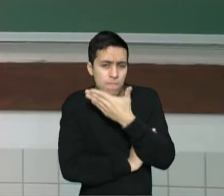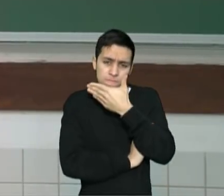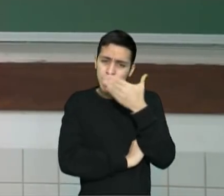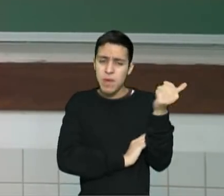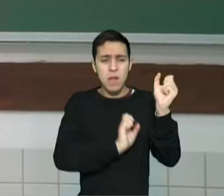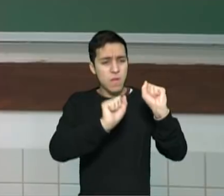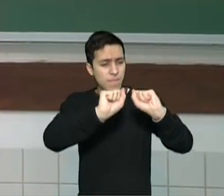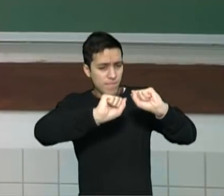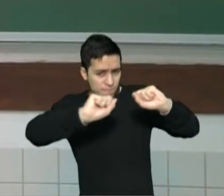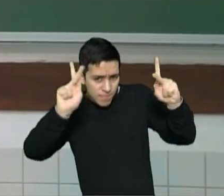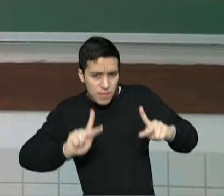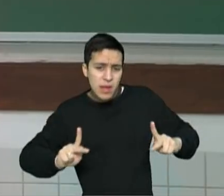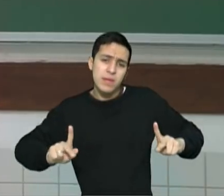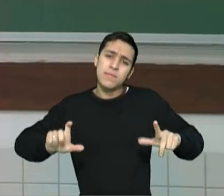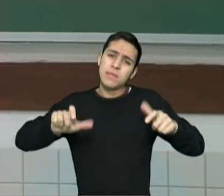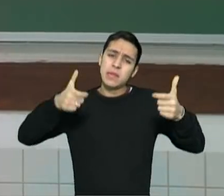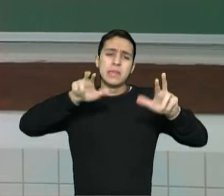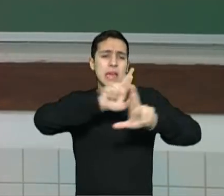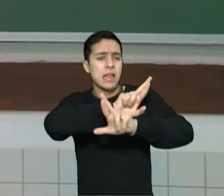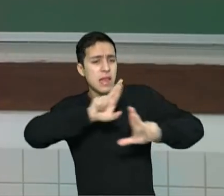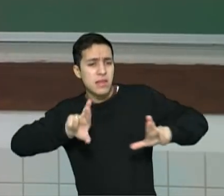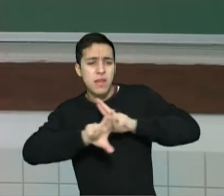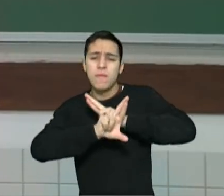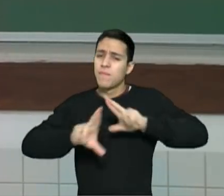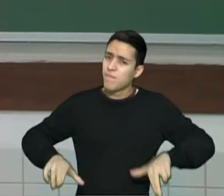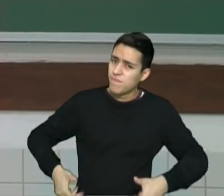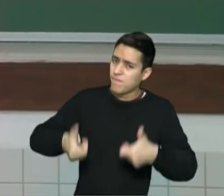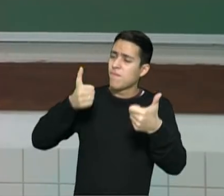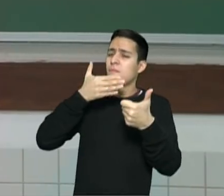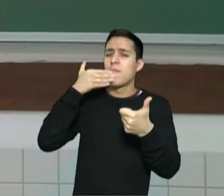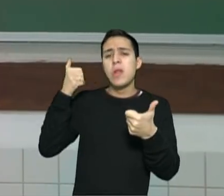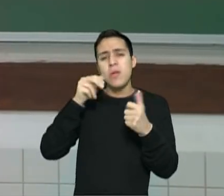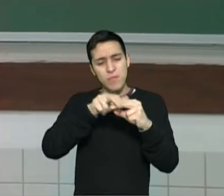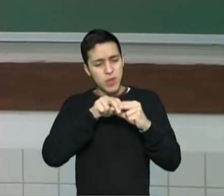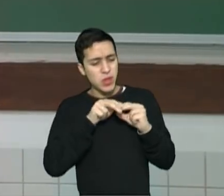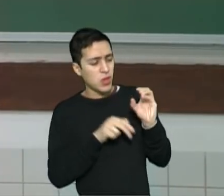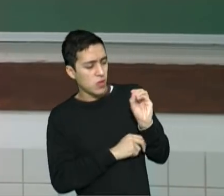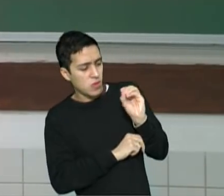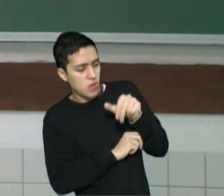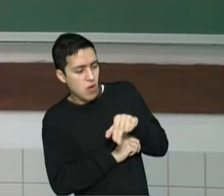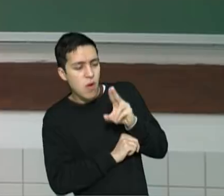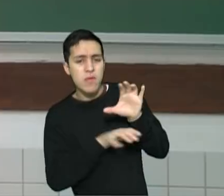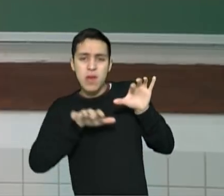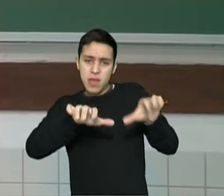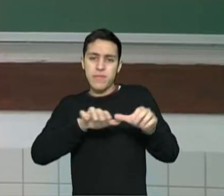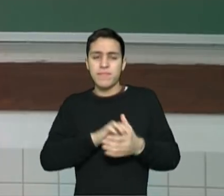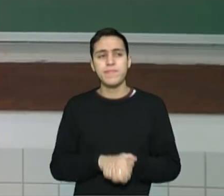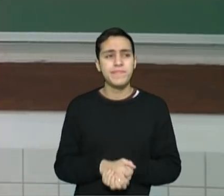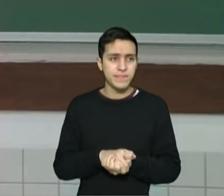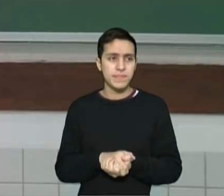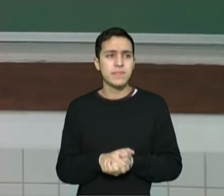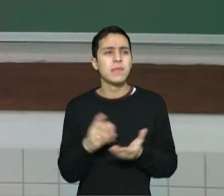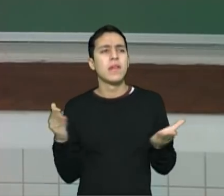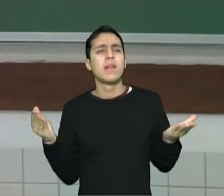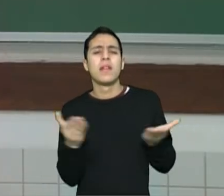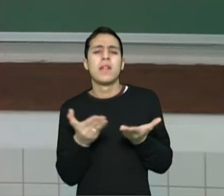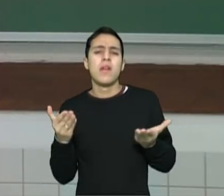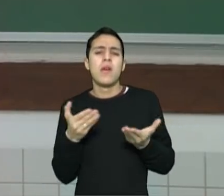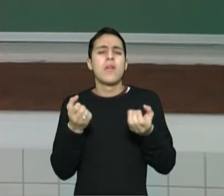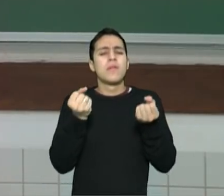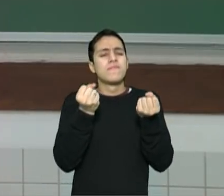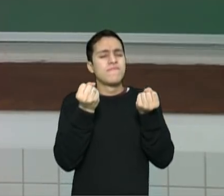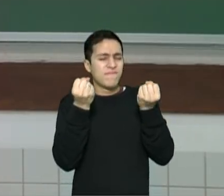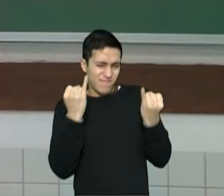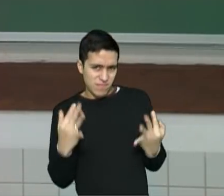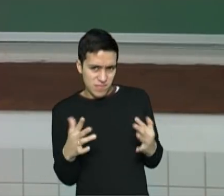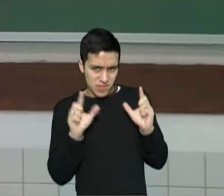relacionamento, melhor. E isso que a ONU também objetiva. Dentro dessa situação, vamos agora observar os